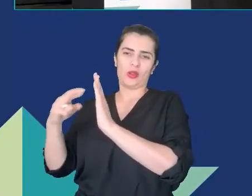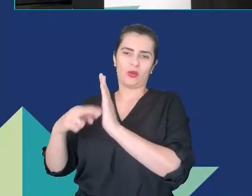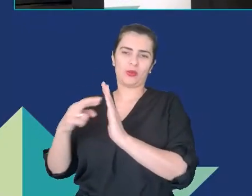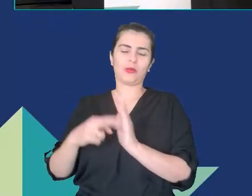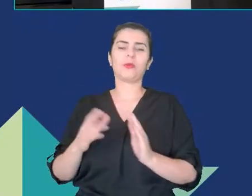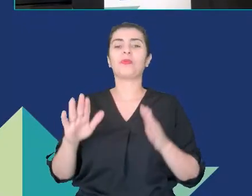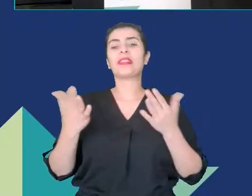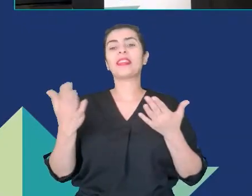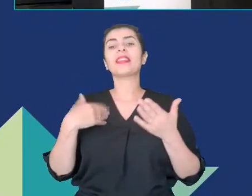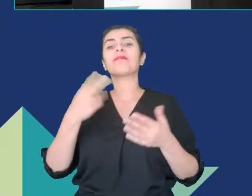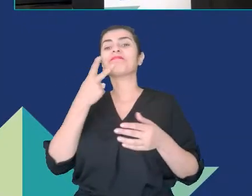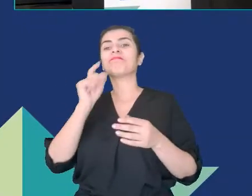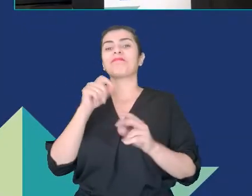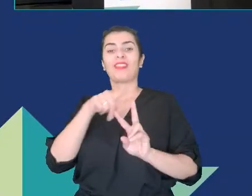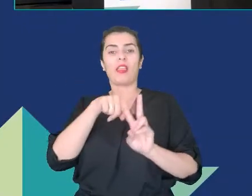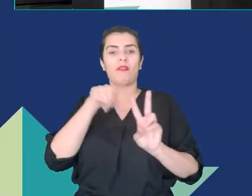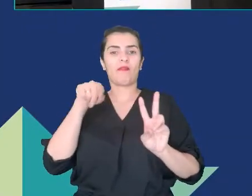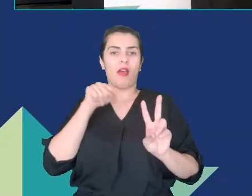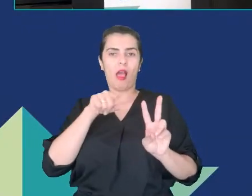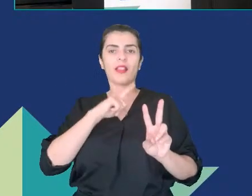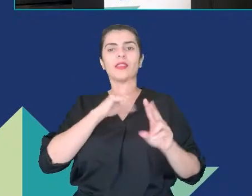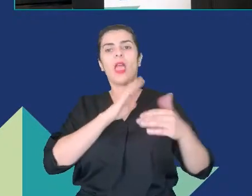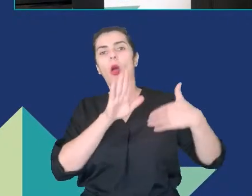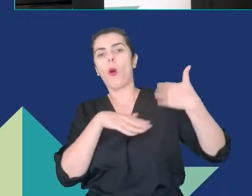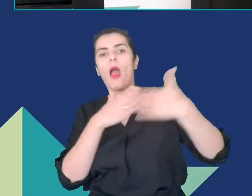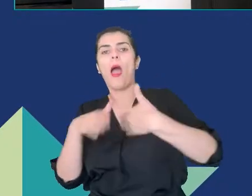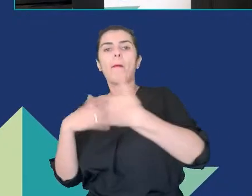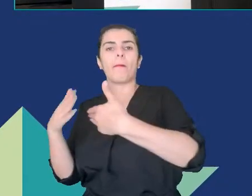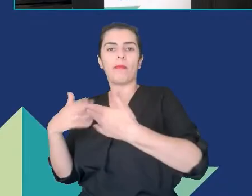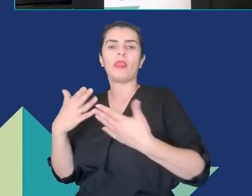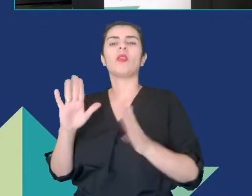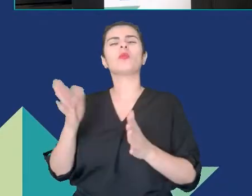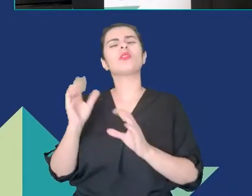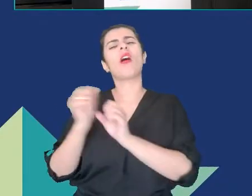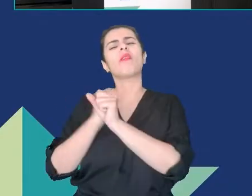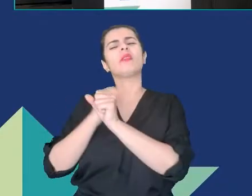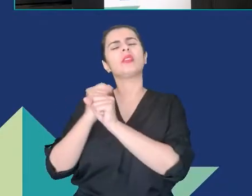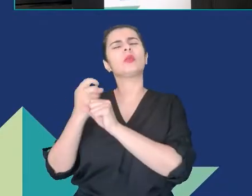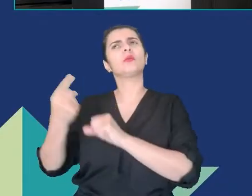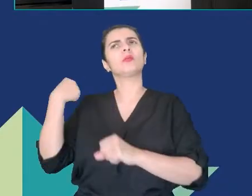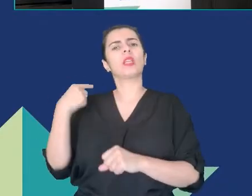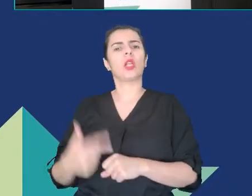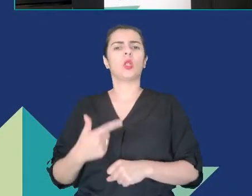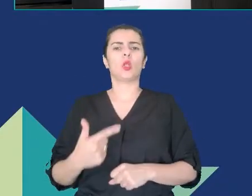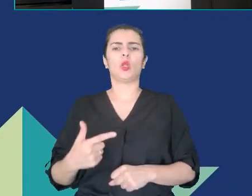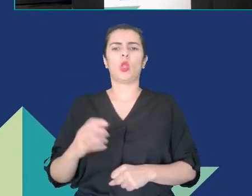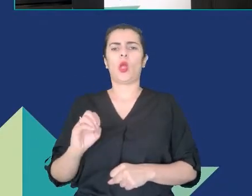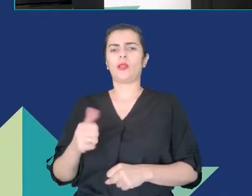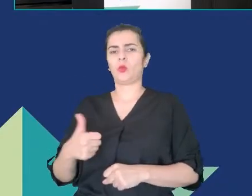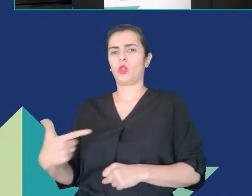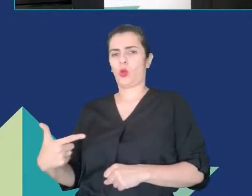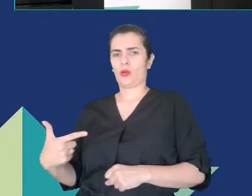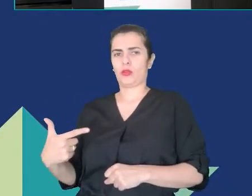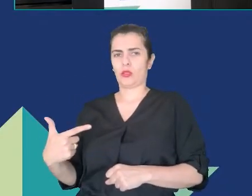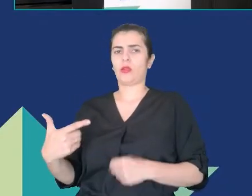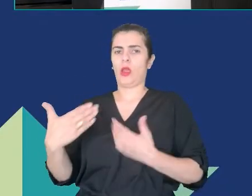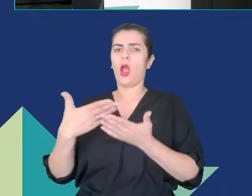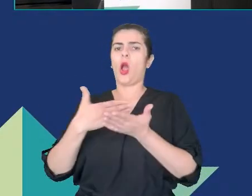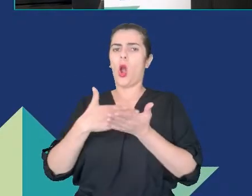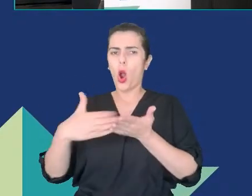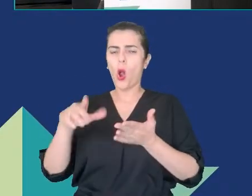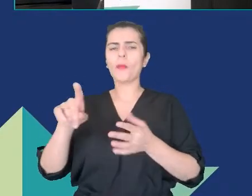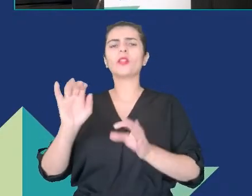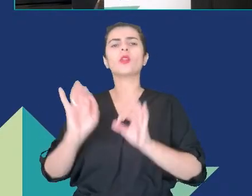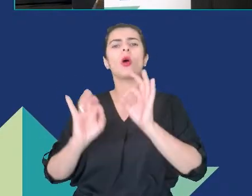da Vale é uma jornada longa, desde 2012 a gente tem os primeiros projetos de planta